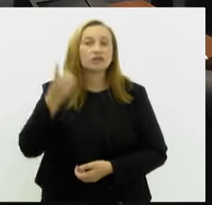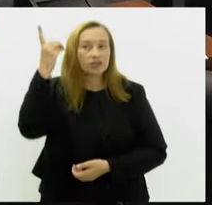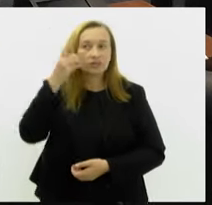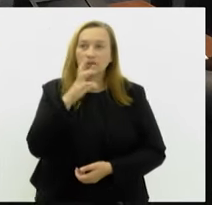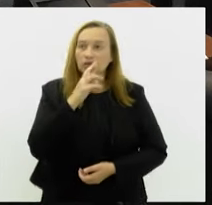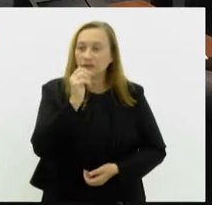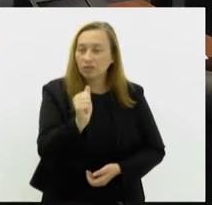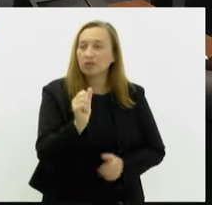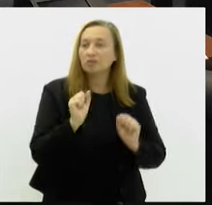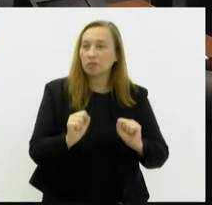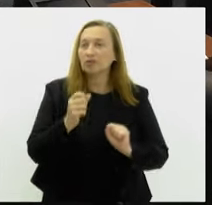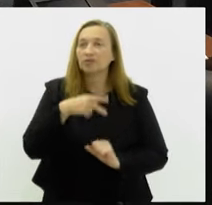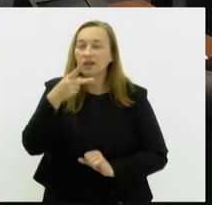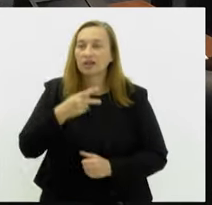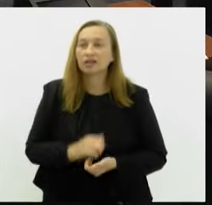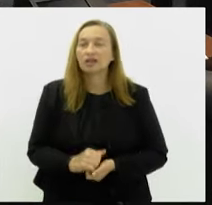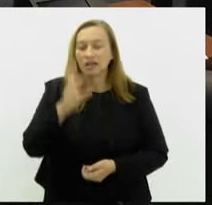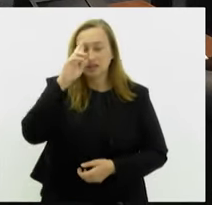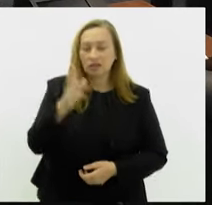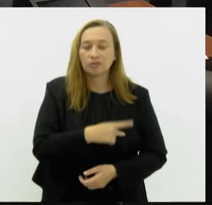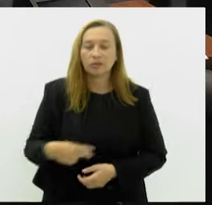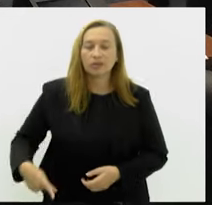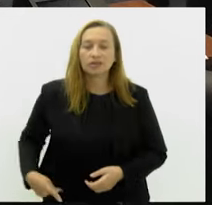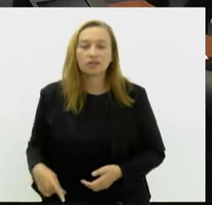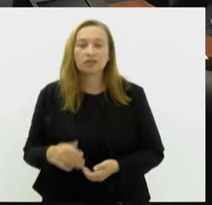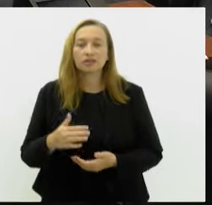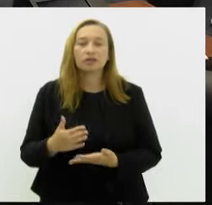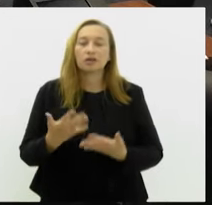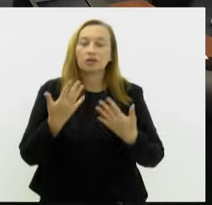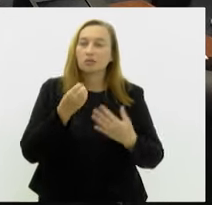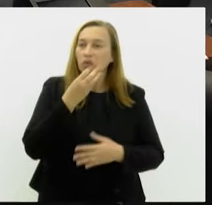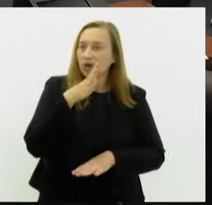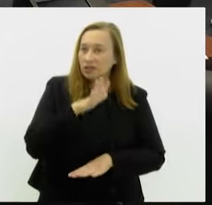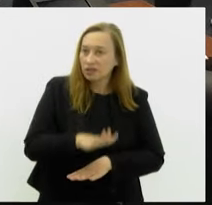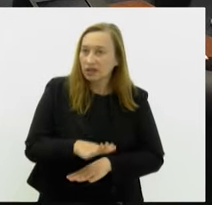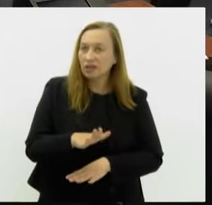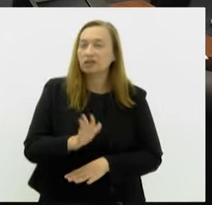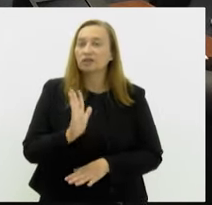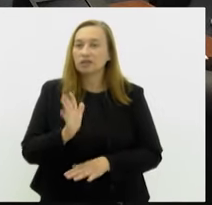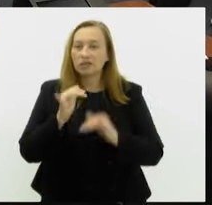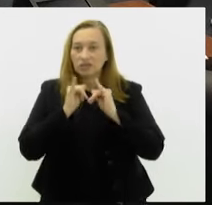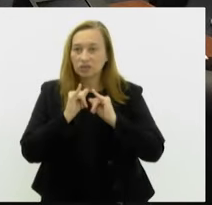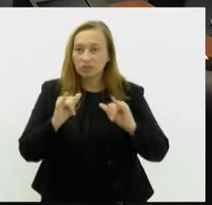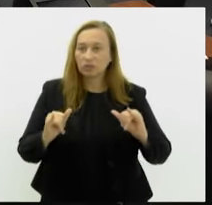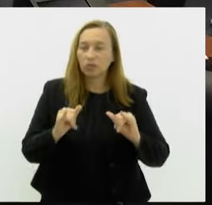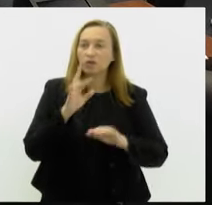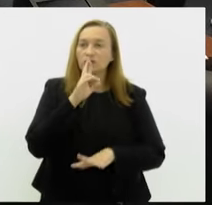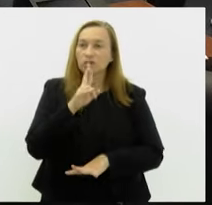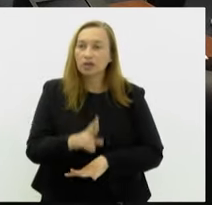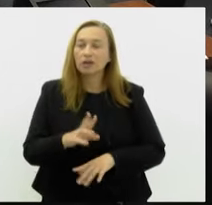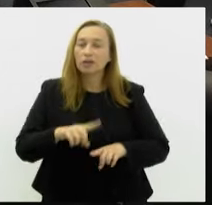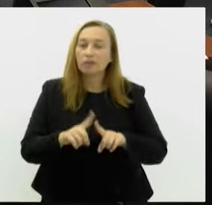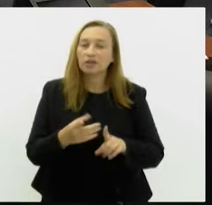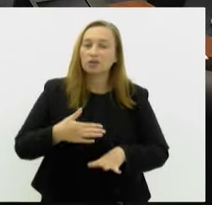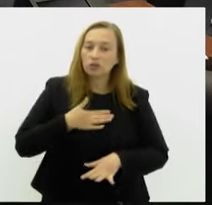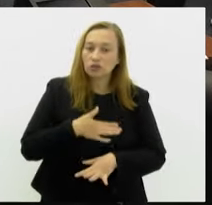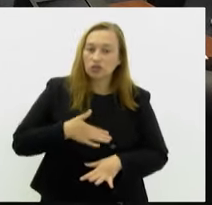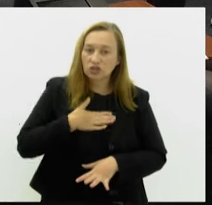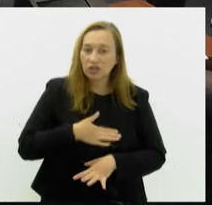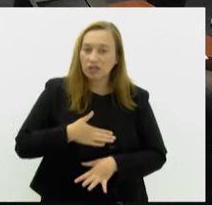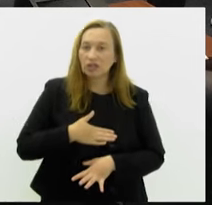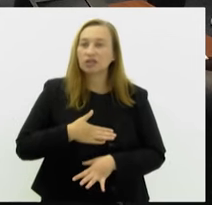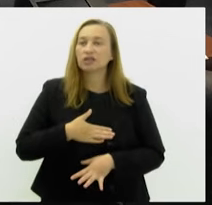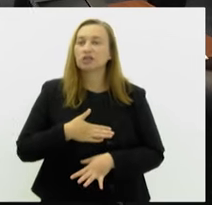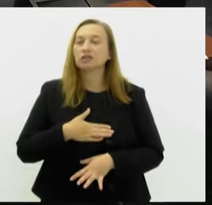Amorim. Presidente, eu sei que Vossa Excelência, boa tarde, eu sei que Vossa Excelência já proclamou o resultado, mas eu gostaria que ficasse